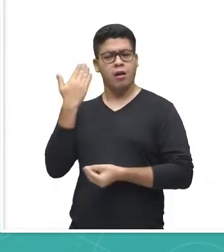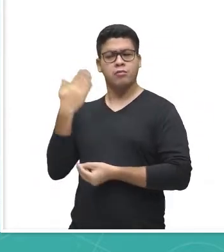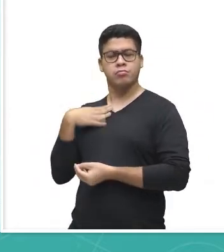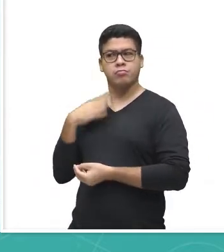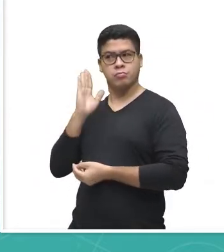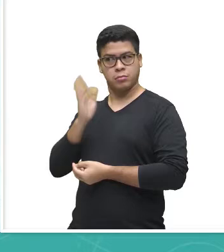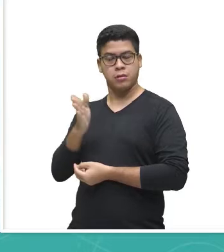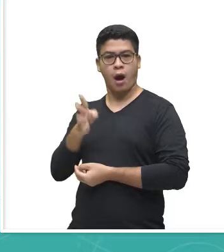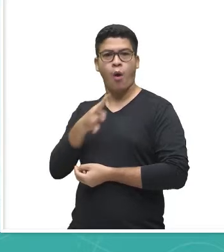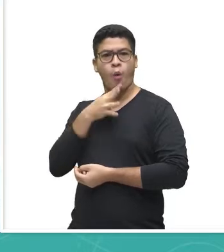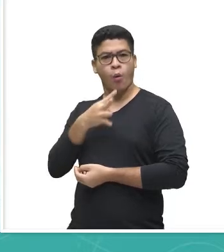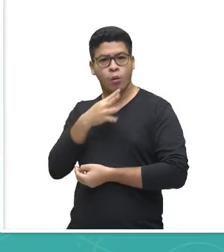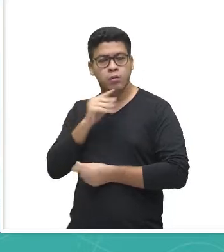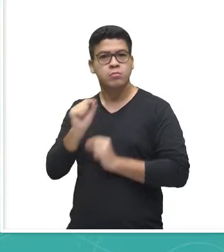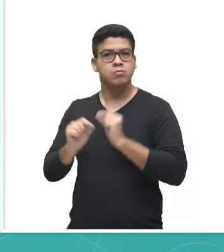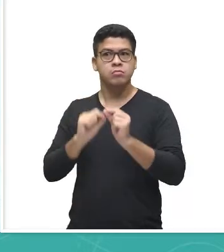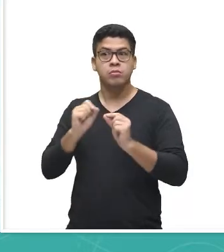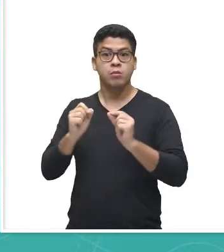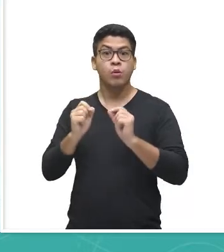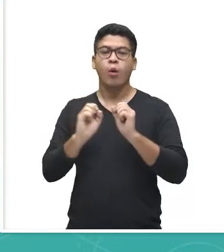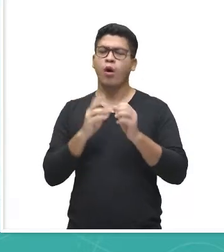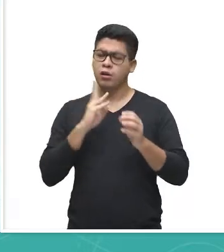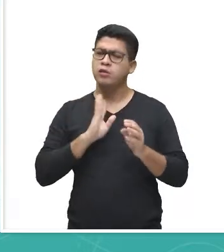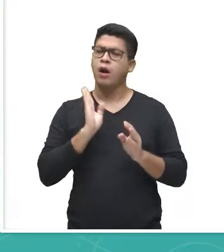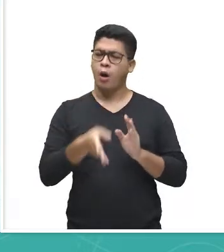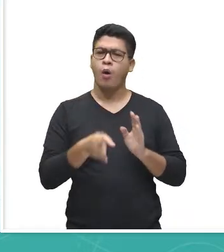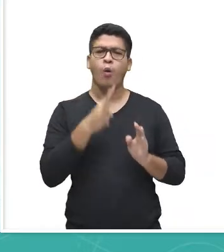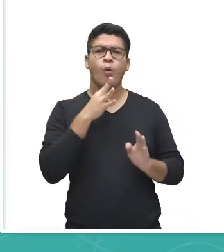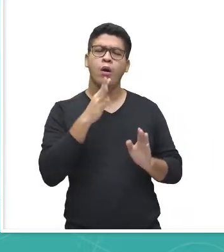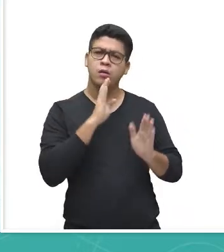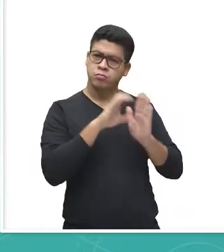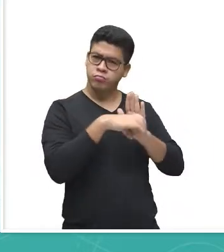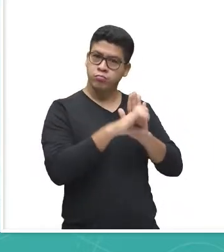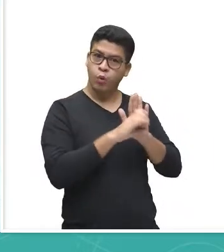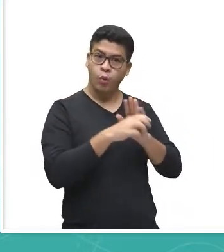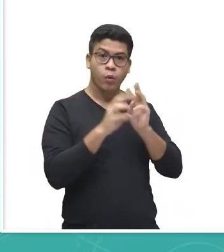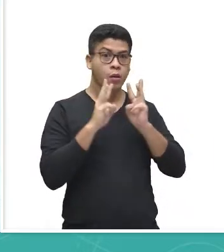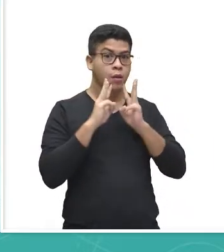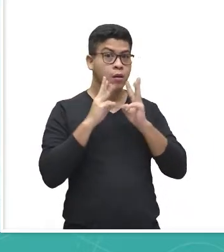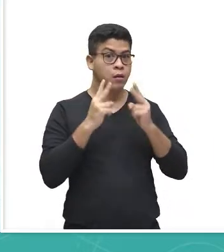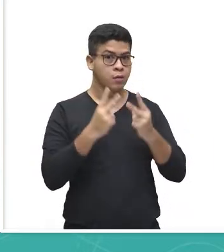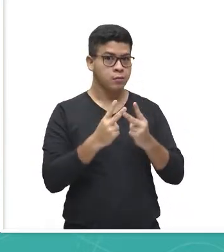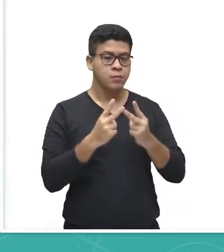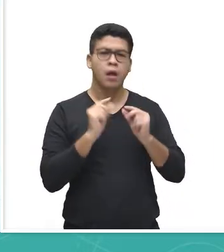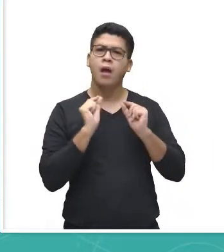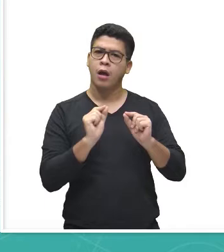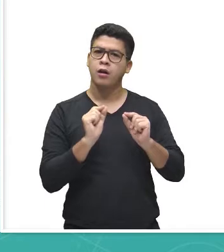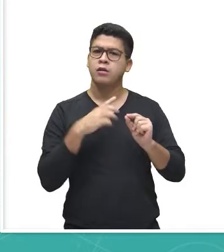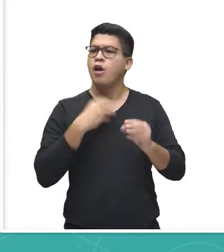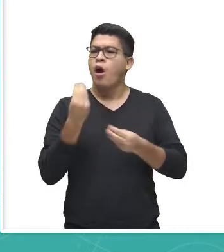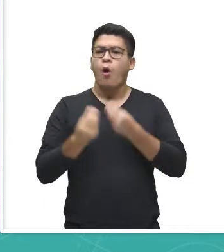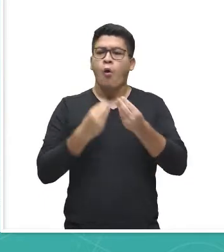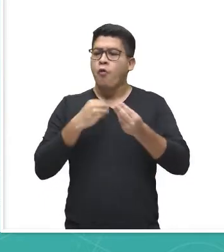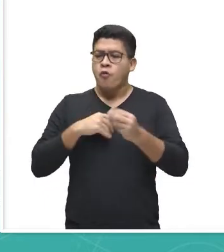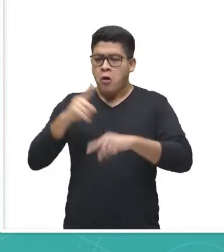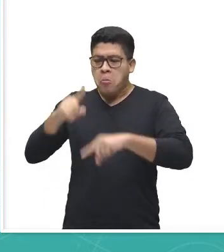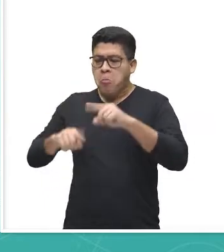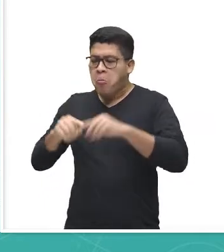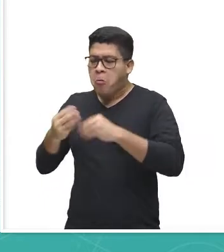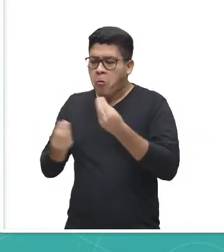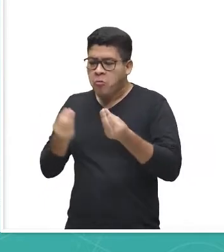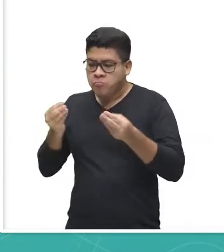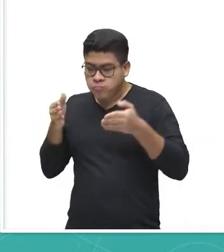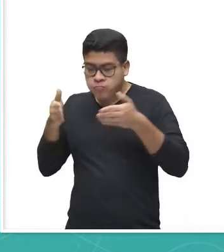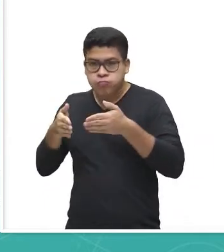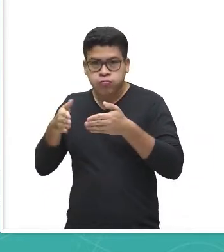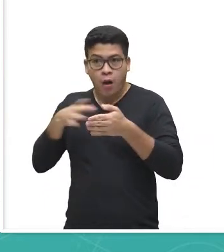vocês já sabem aí o conceito de matéria, né? Viu que a matéria, aí tudo é formado por matéria, né? Tudo que ocupa lugar